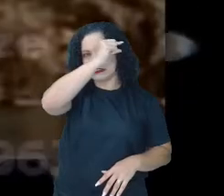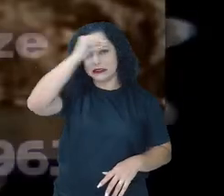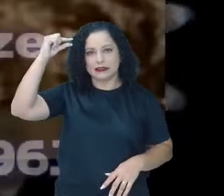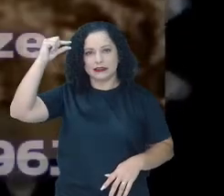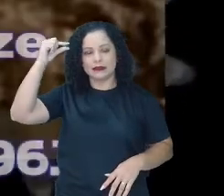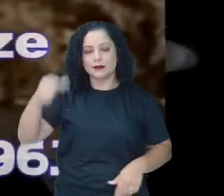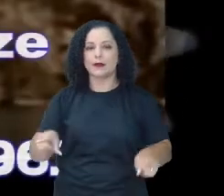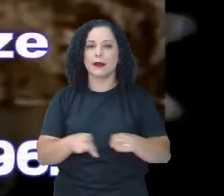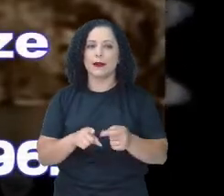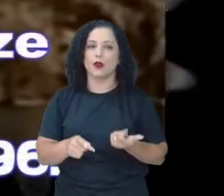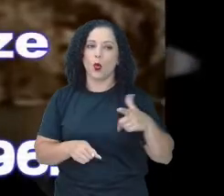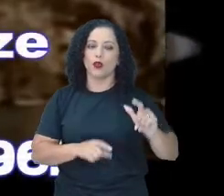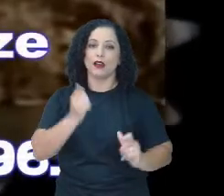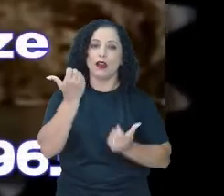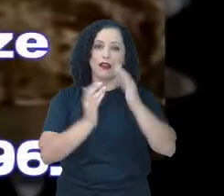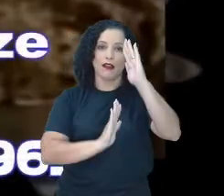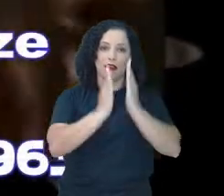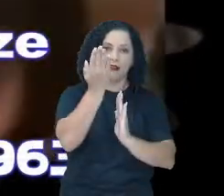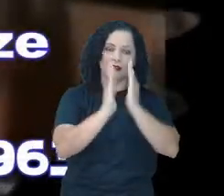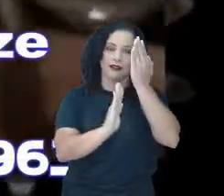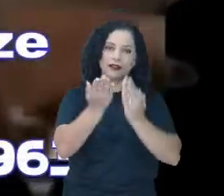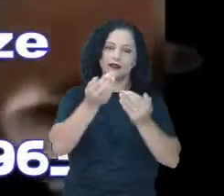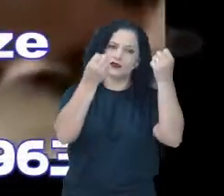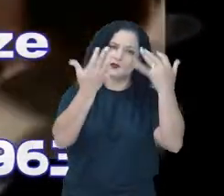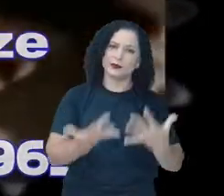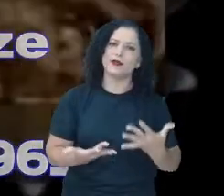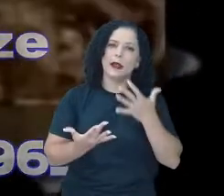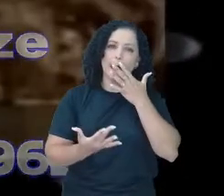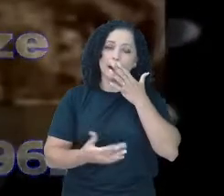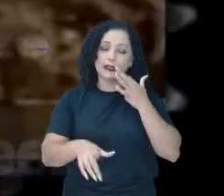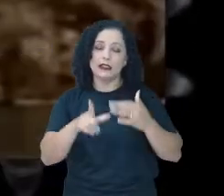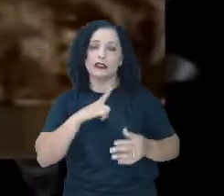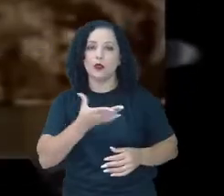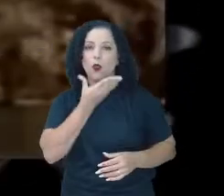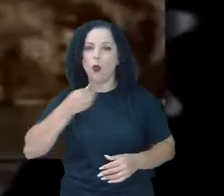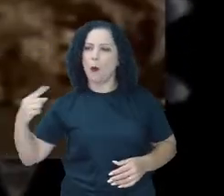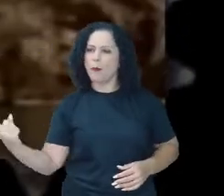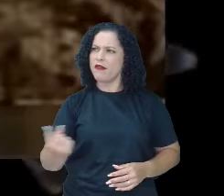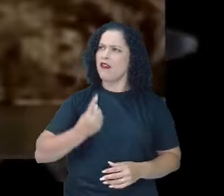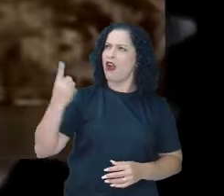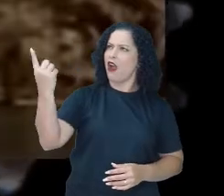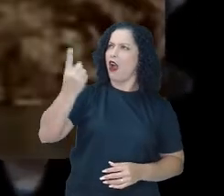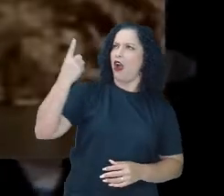lenda narra que existia um antigo gigante de bronze chamado